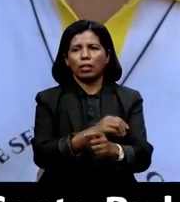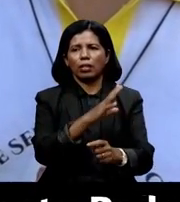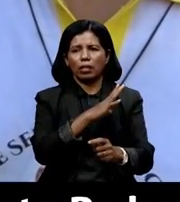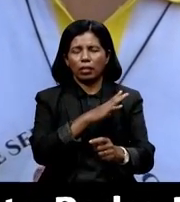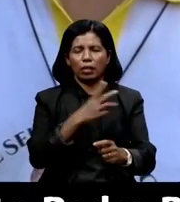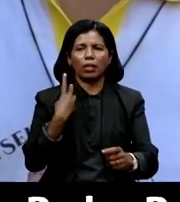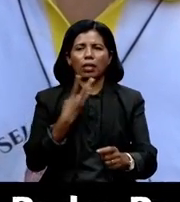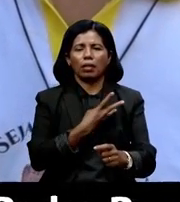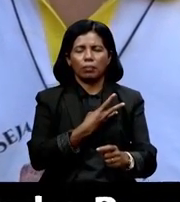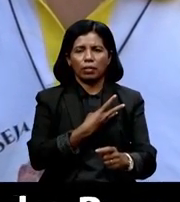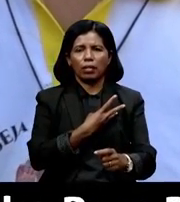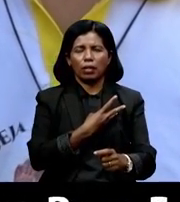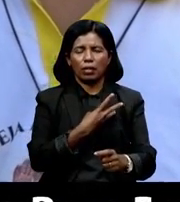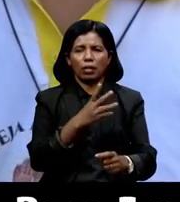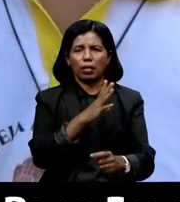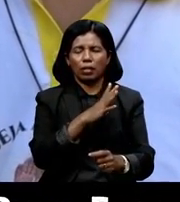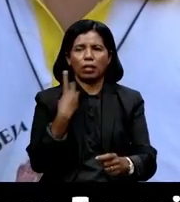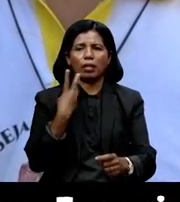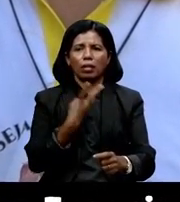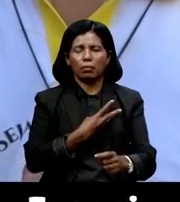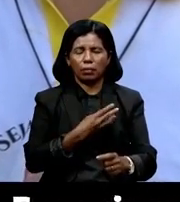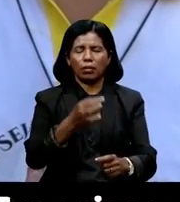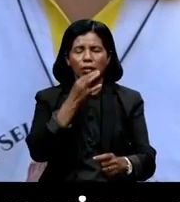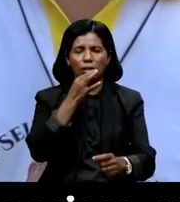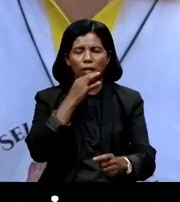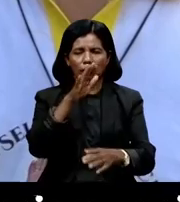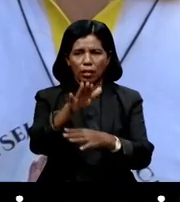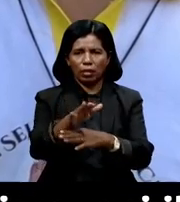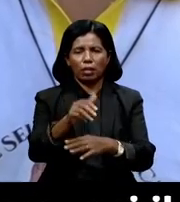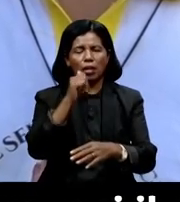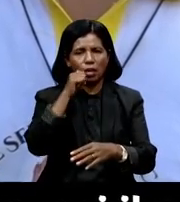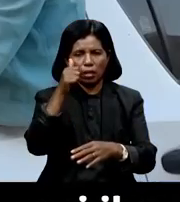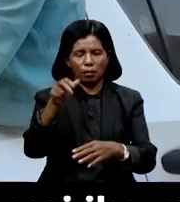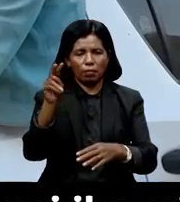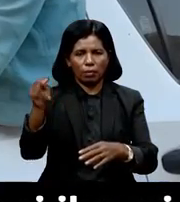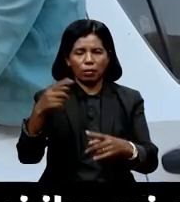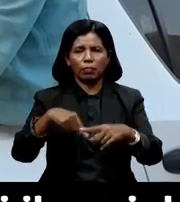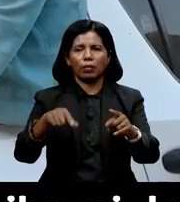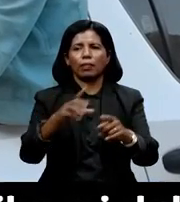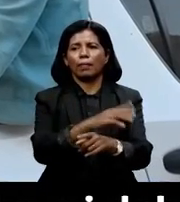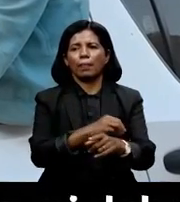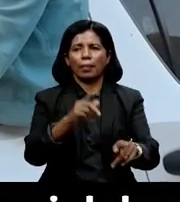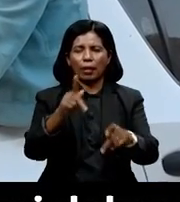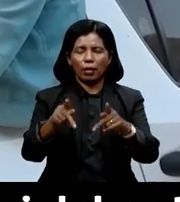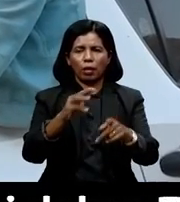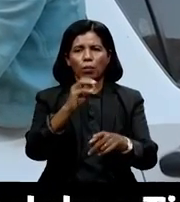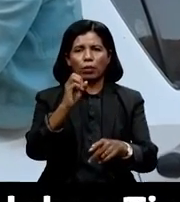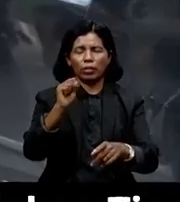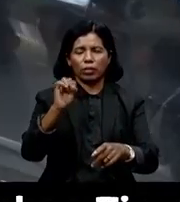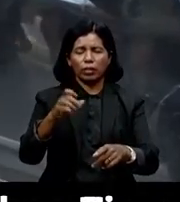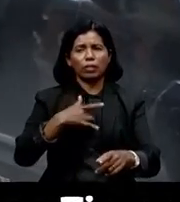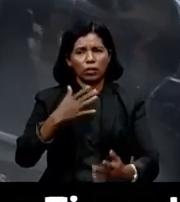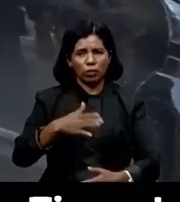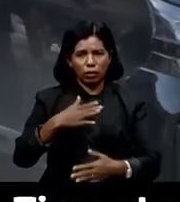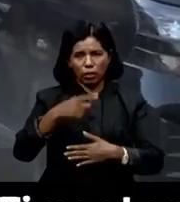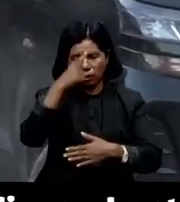ami para tu bele ba zantar kalang idane depois abania no mos bairuania pregrino mos desse amaral senti hak solo